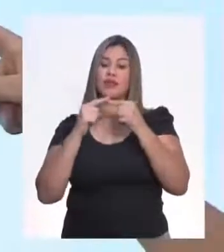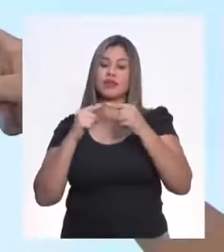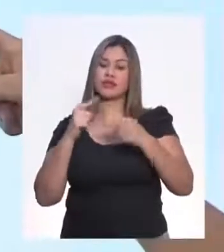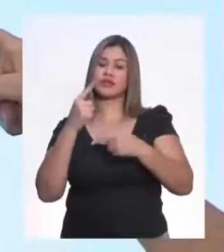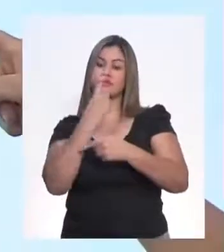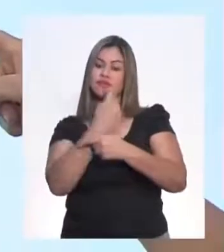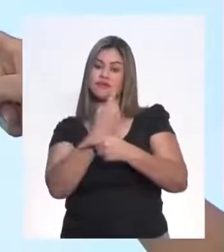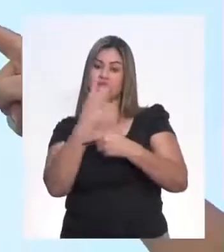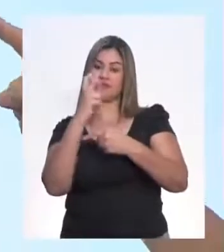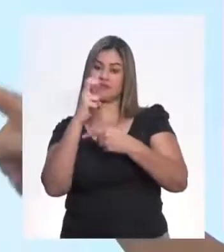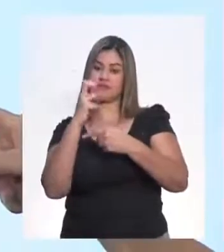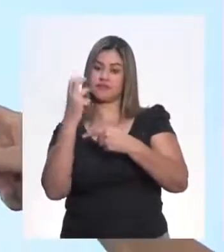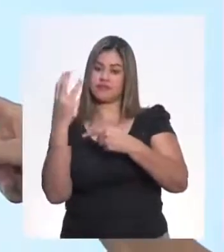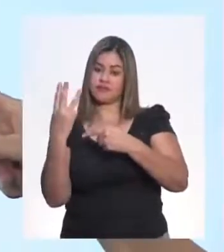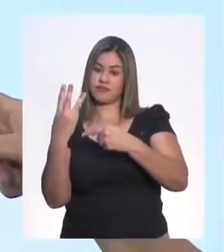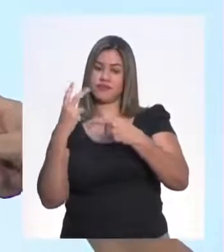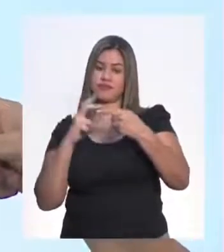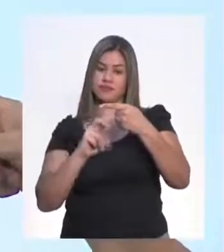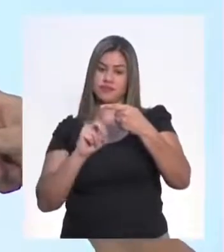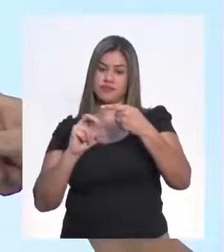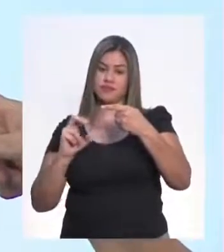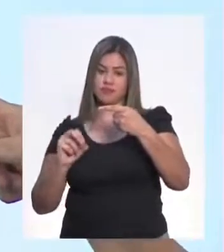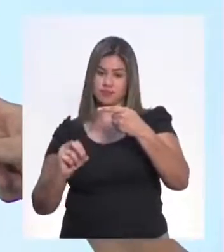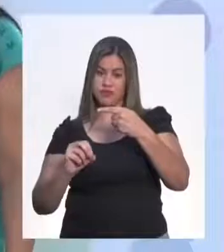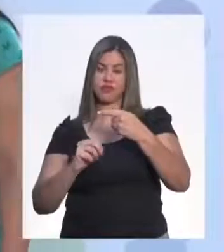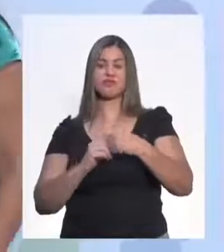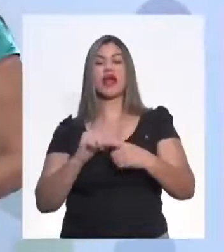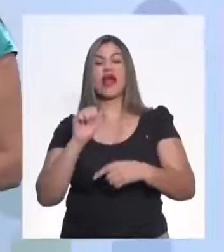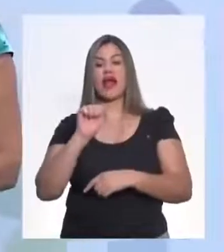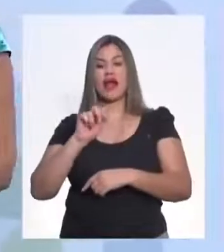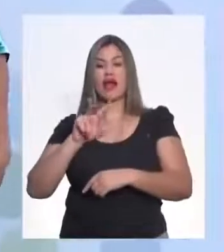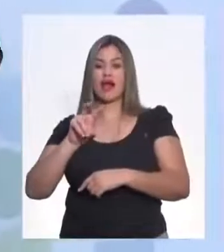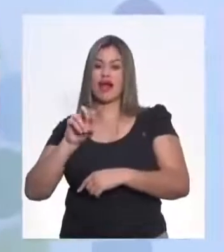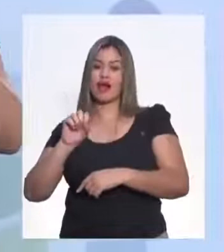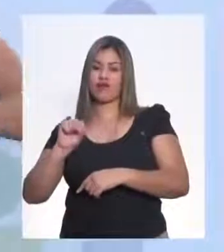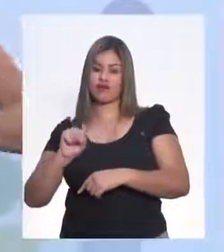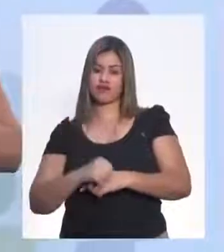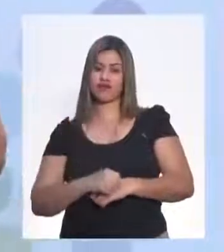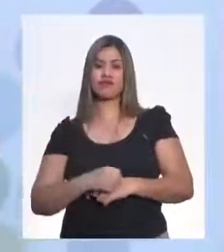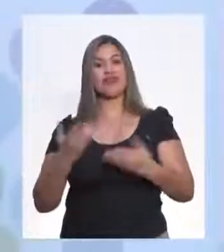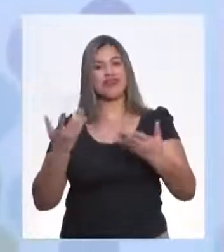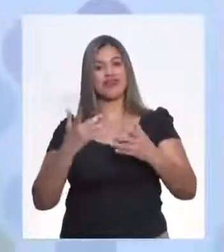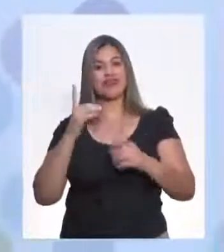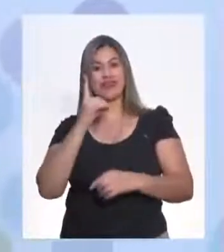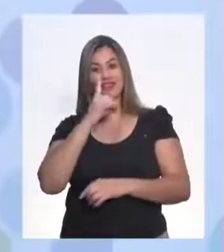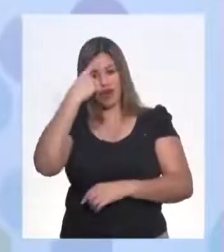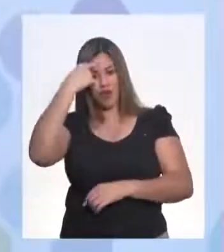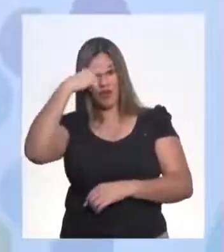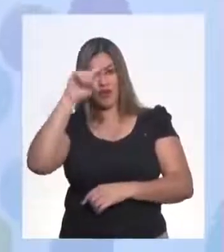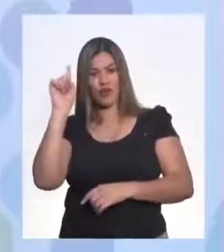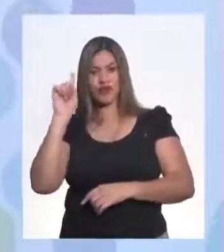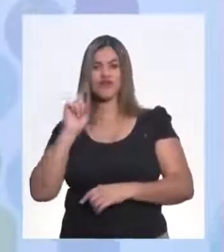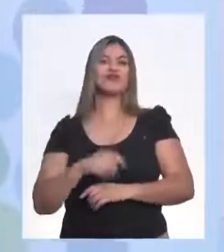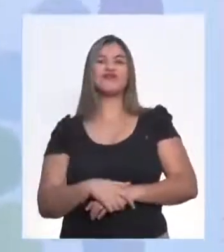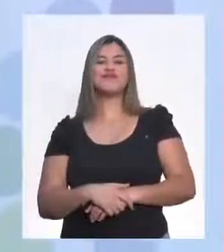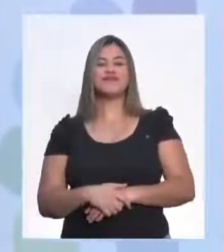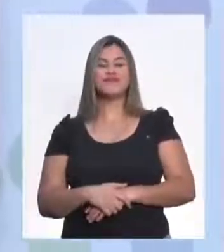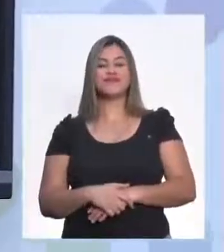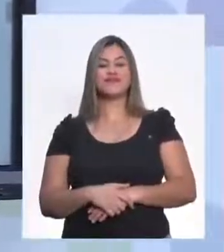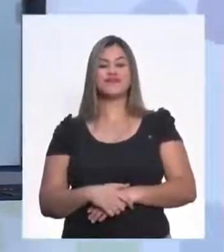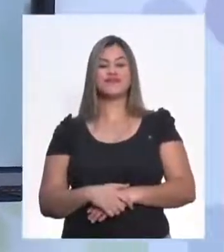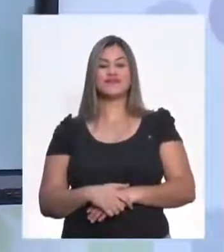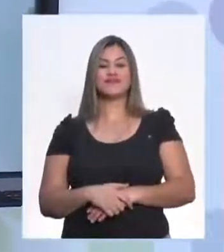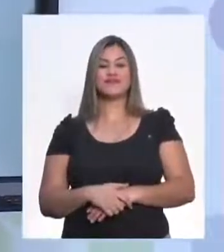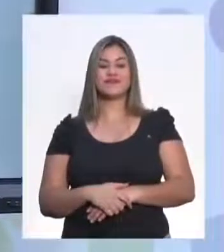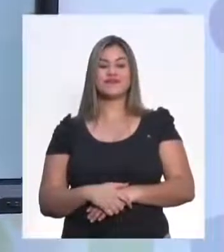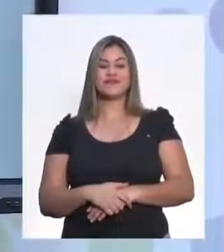a 153 cinquentaavos. E vamos na letra D, que é a última. Vamos lá.